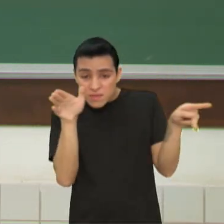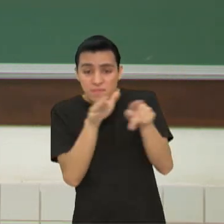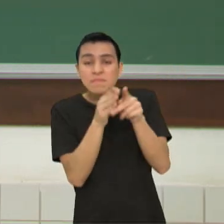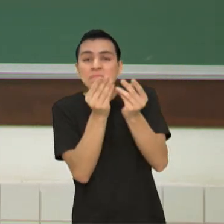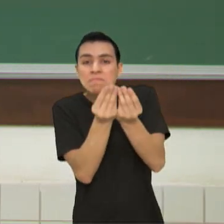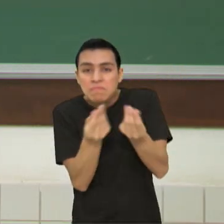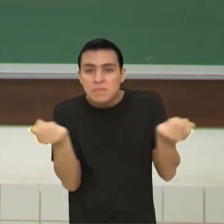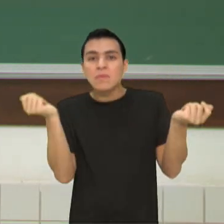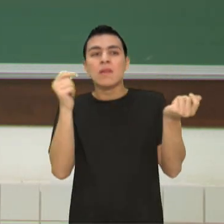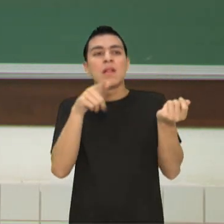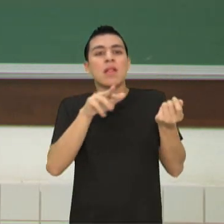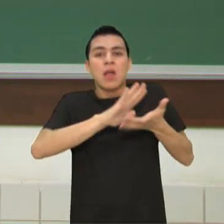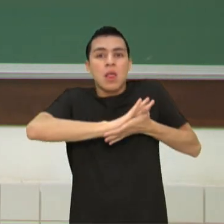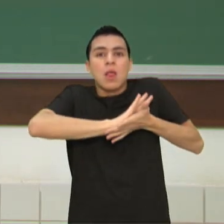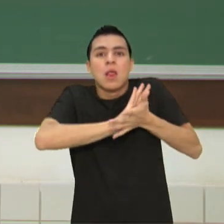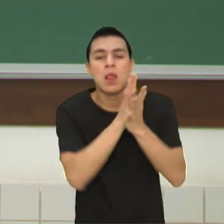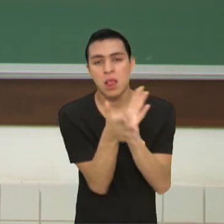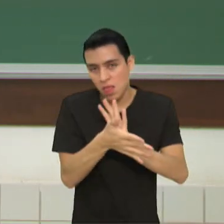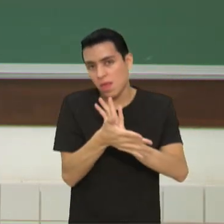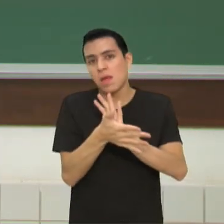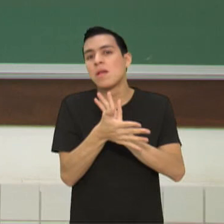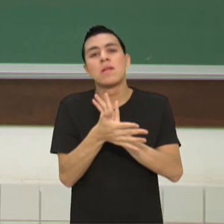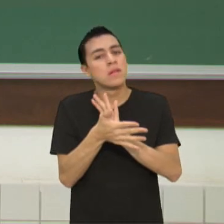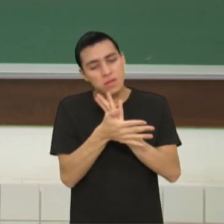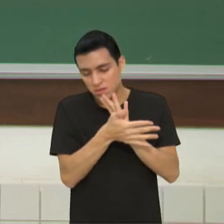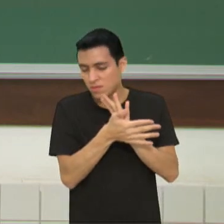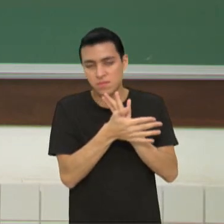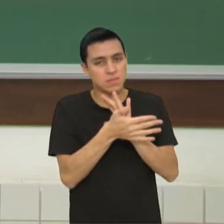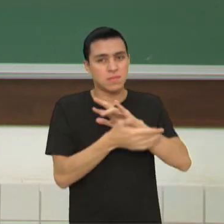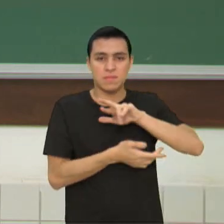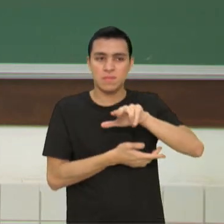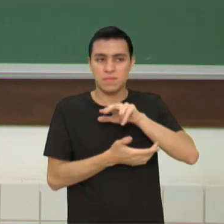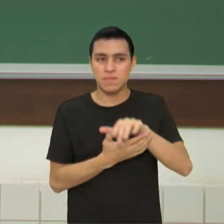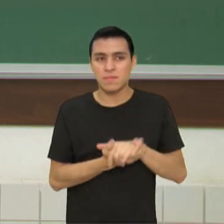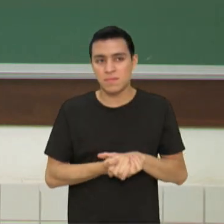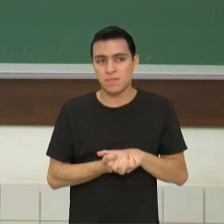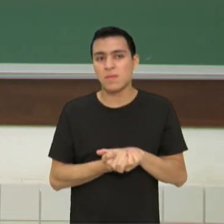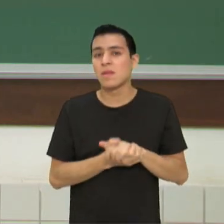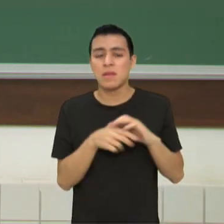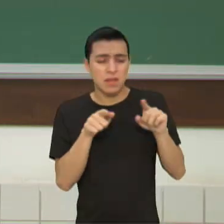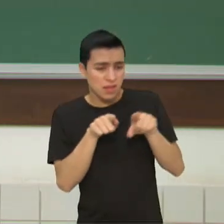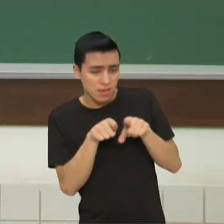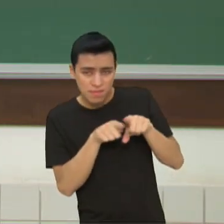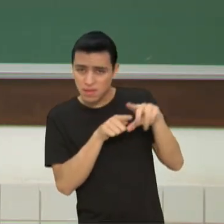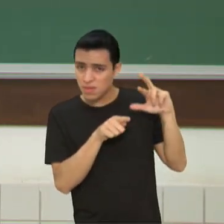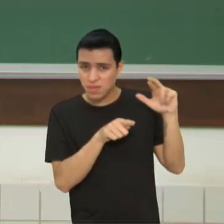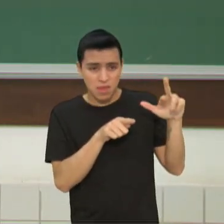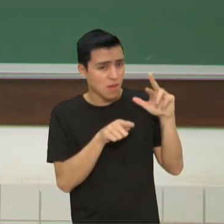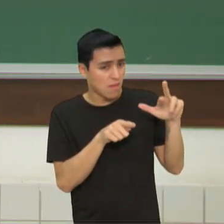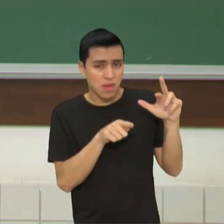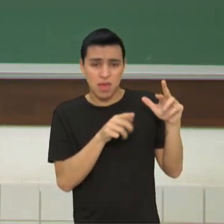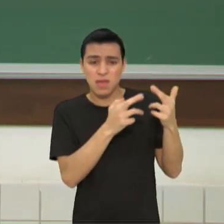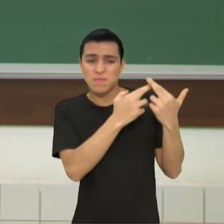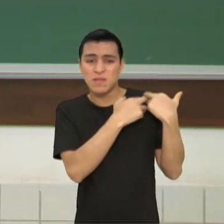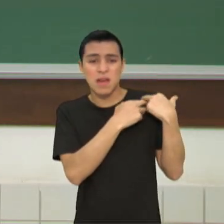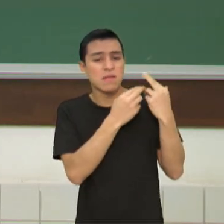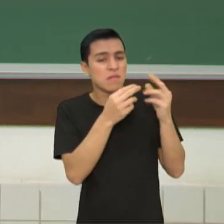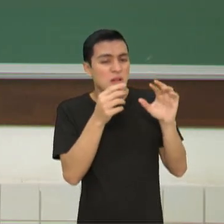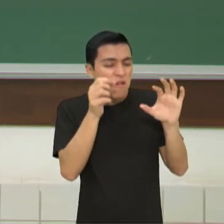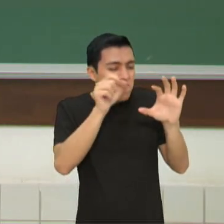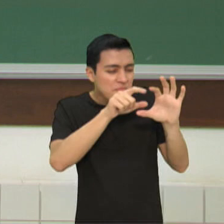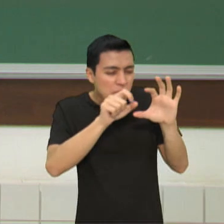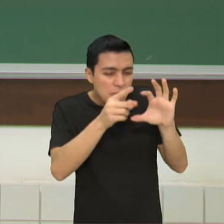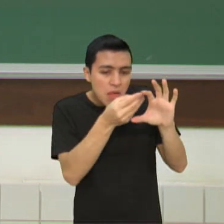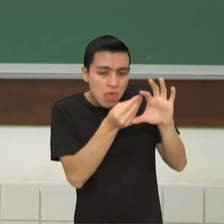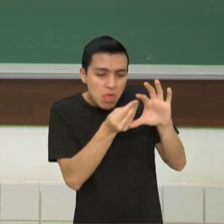Não é uma queima incompleta, queimas incompletas produzem monóxido de carbono. Não é responsável por digerir as partículas que